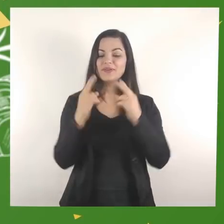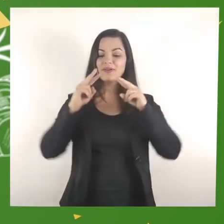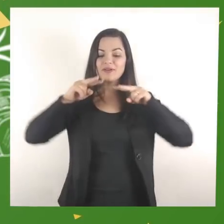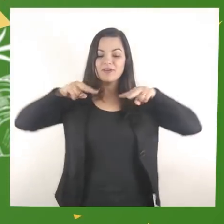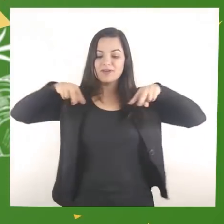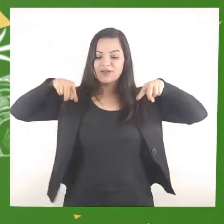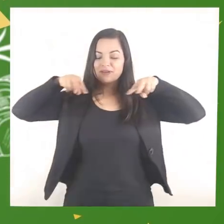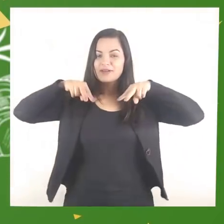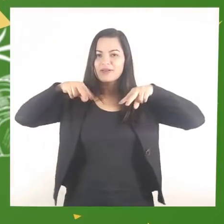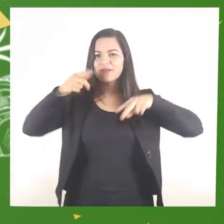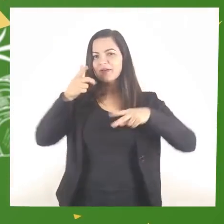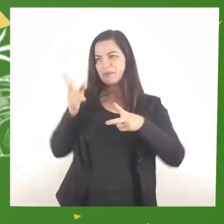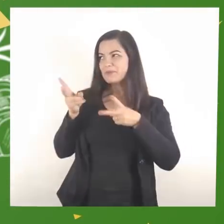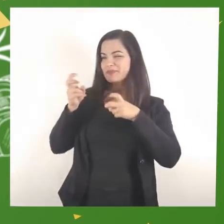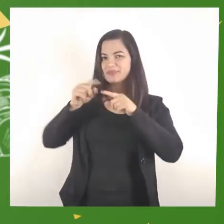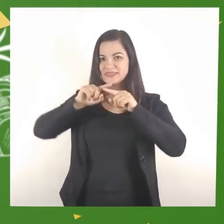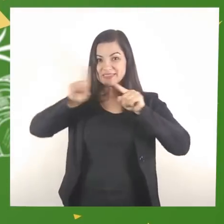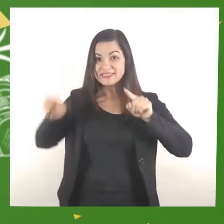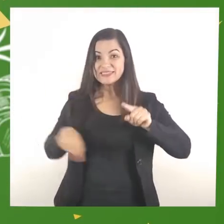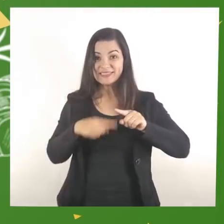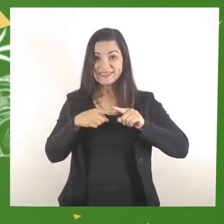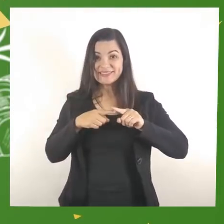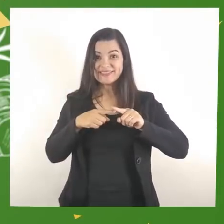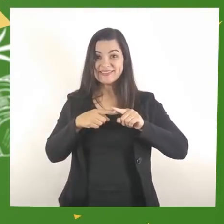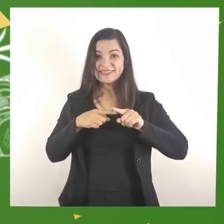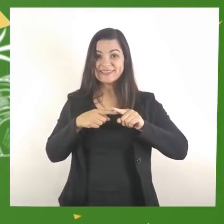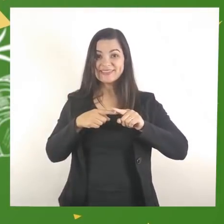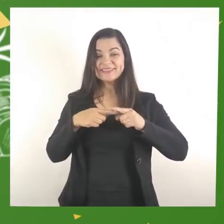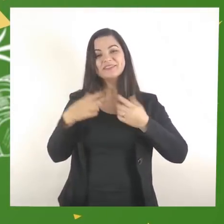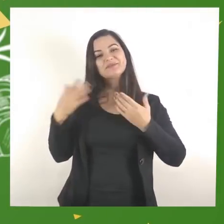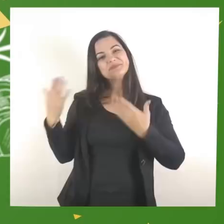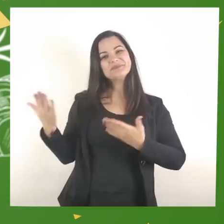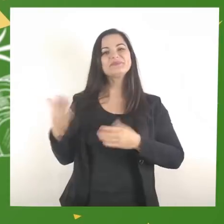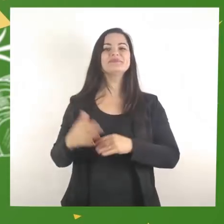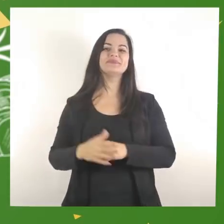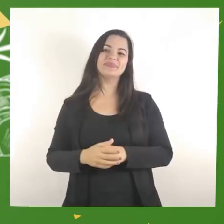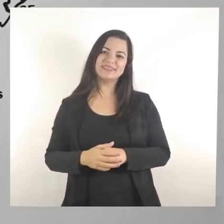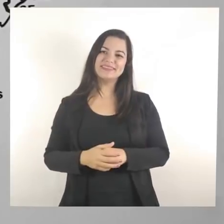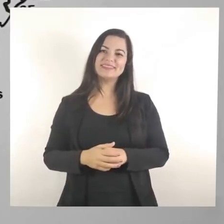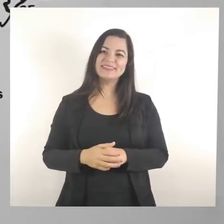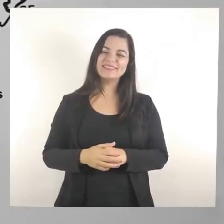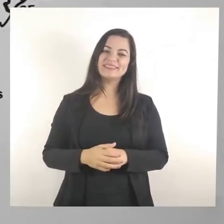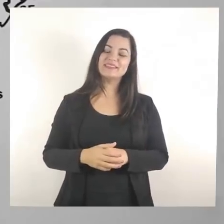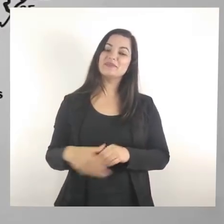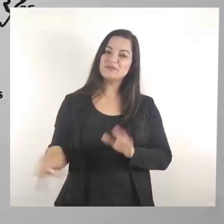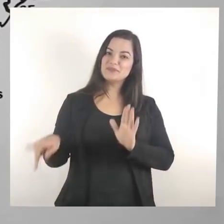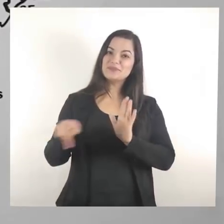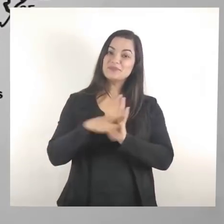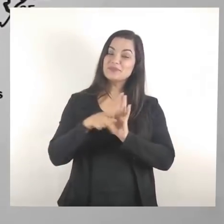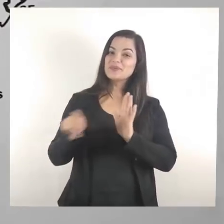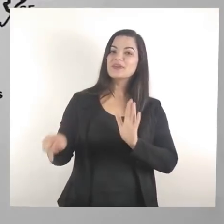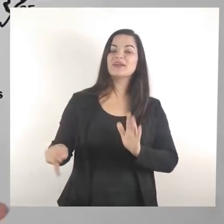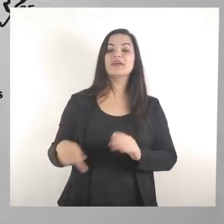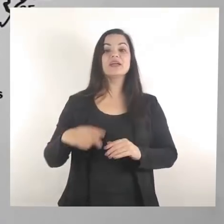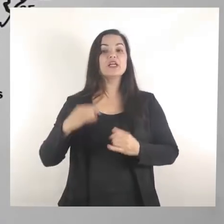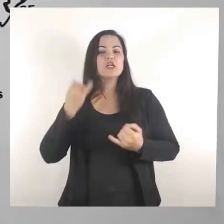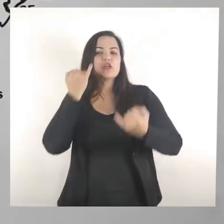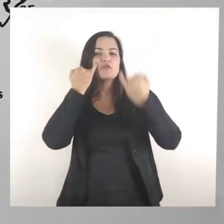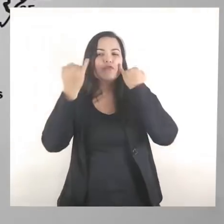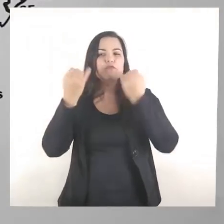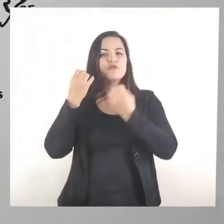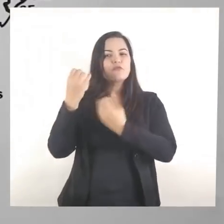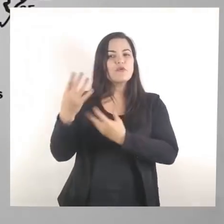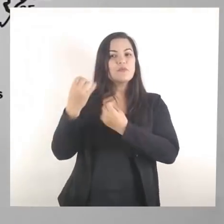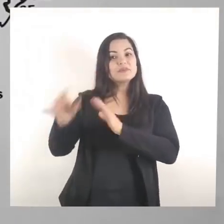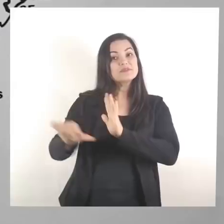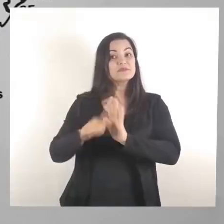consegue identificar um círculo aí nessa construção? Então essas são as primeiras informações